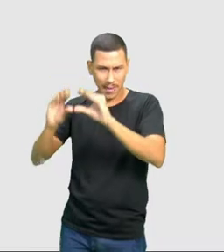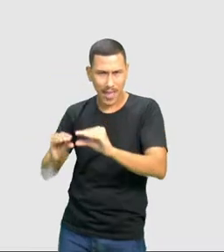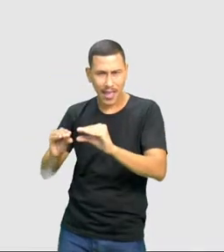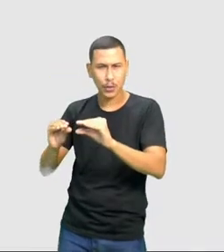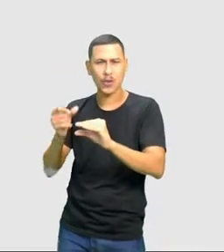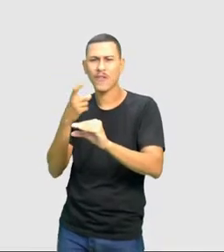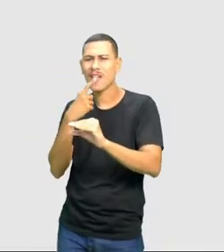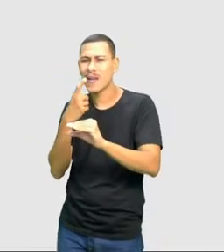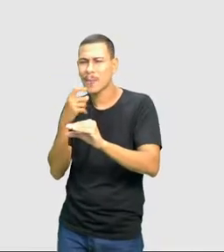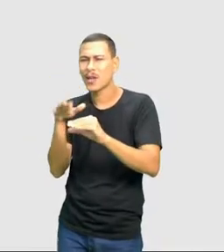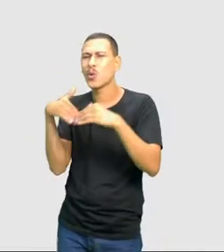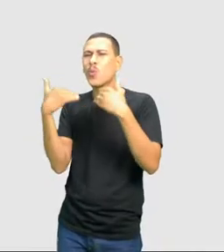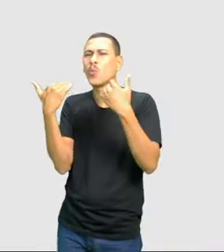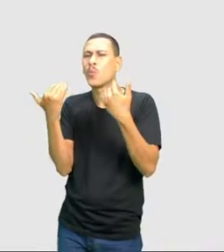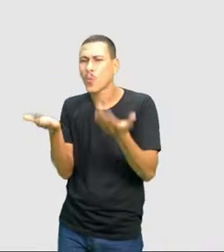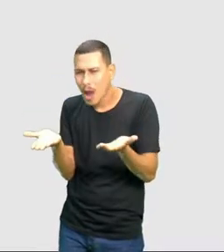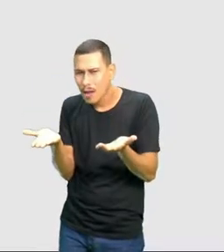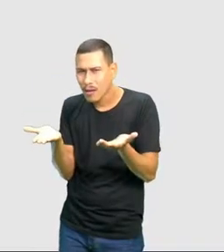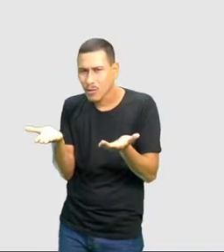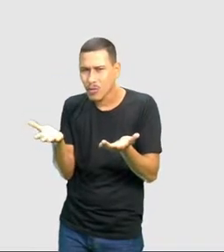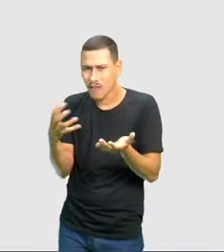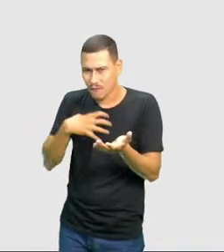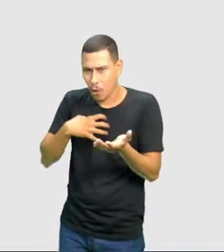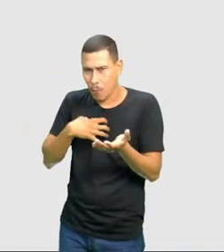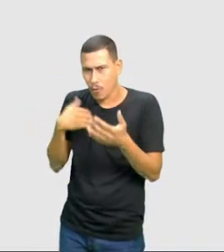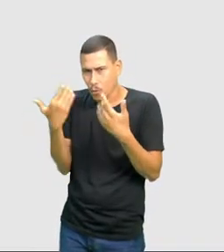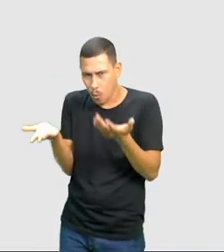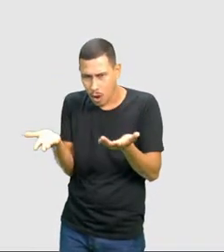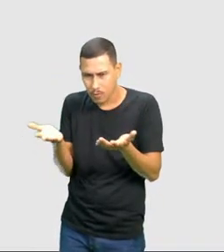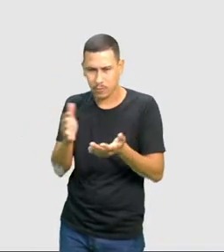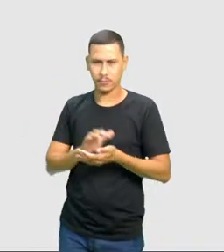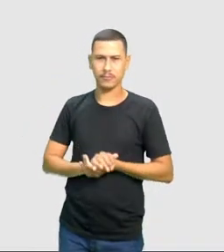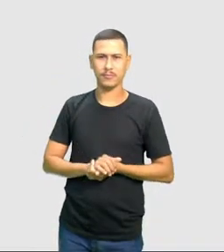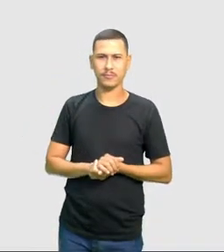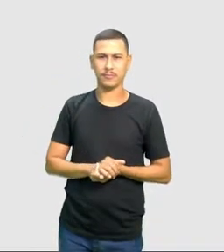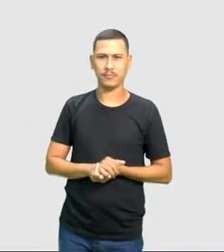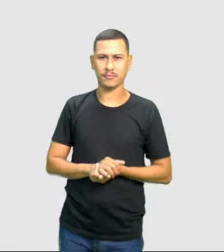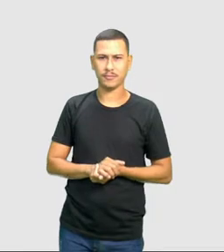qual seria que iria vir após?